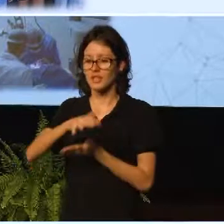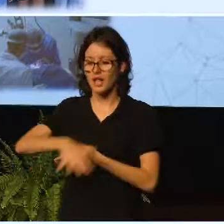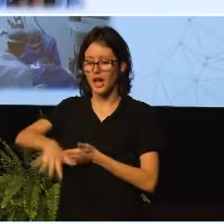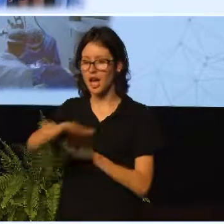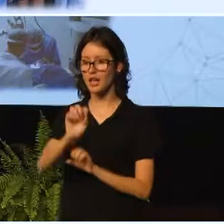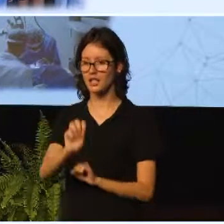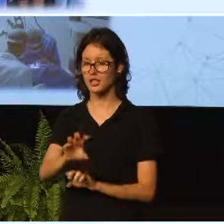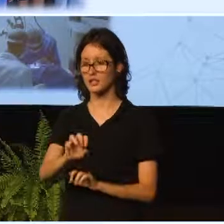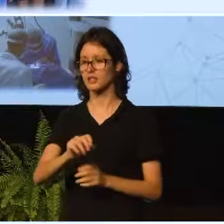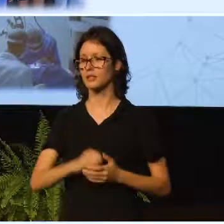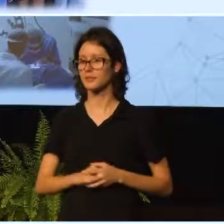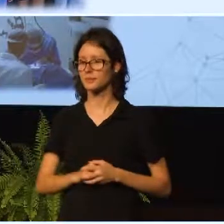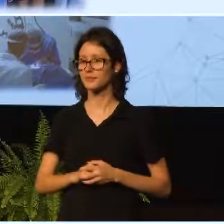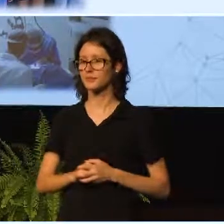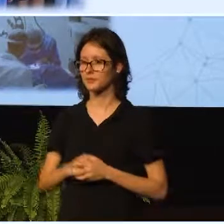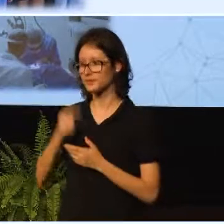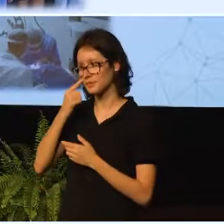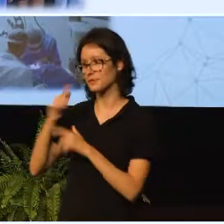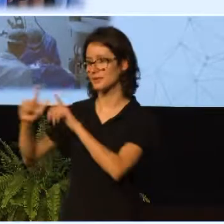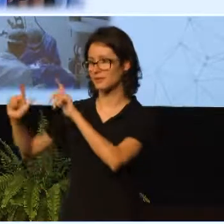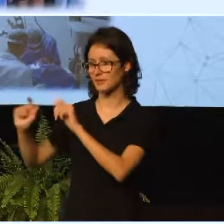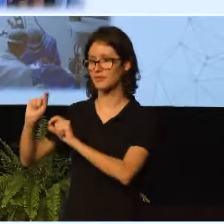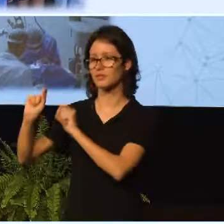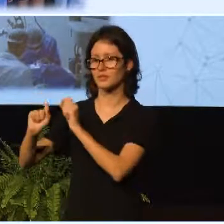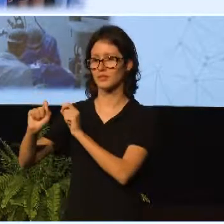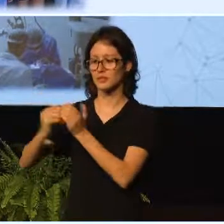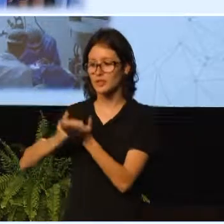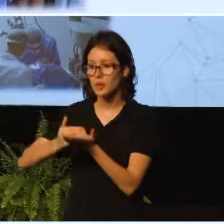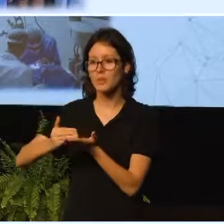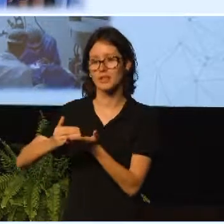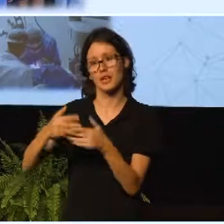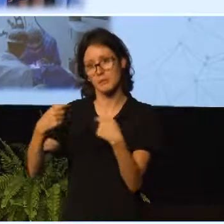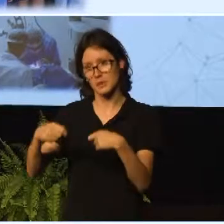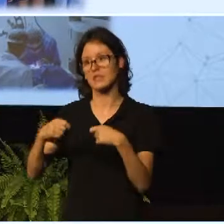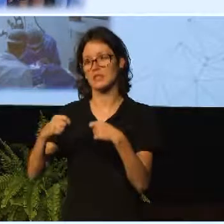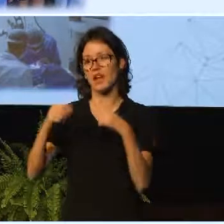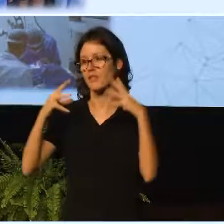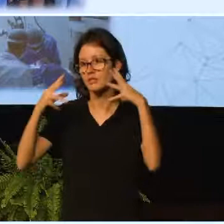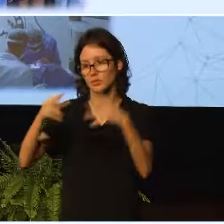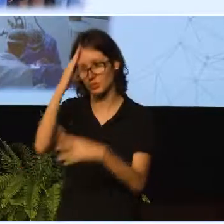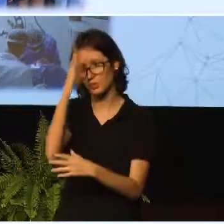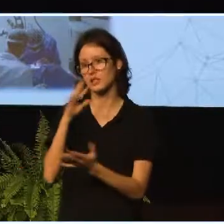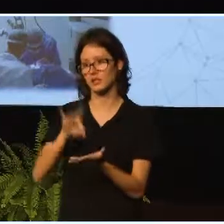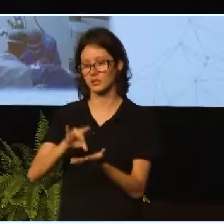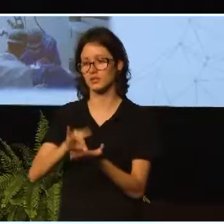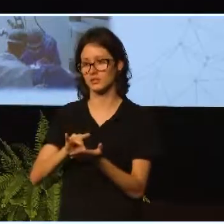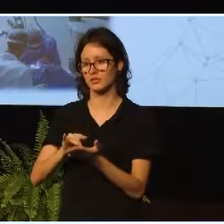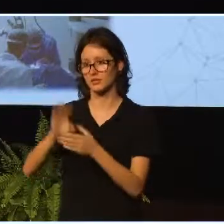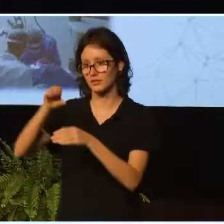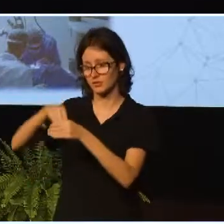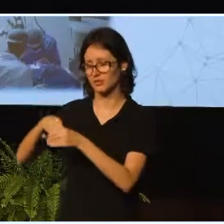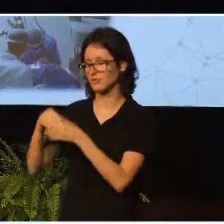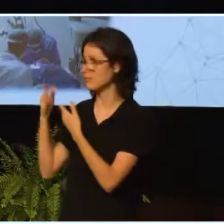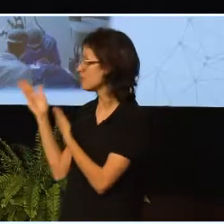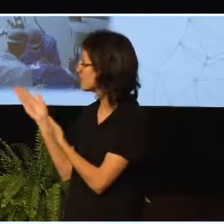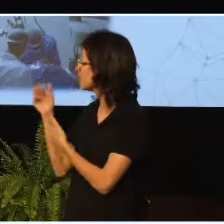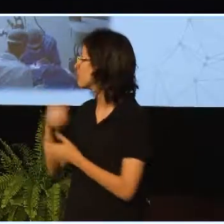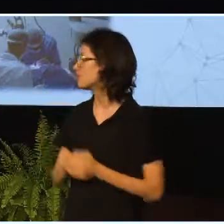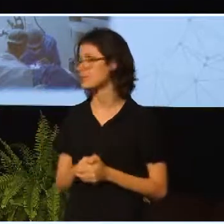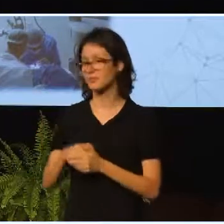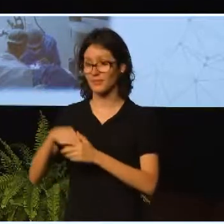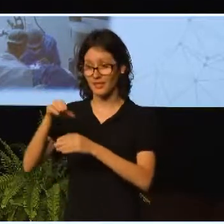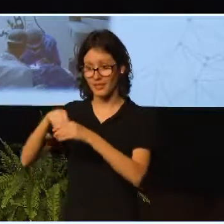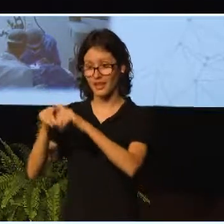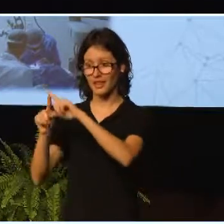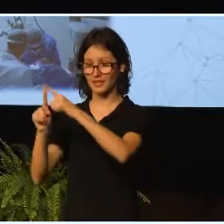educação? Aqui, onde deve começar e deveria começar no Brasil inteiro. Aqui, na